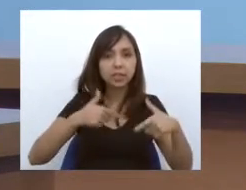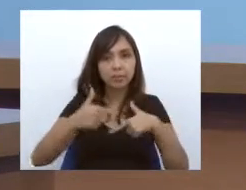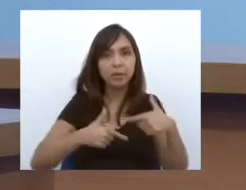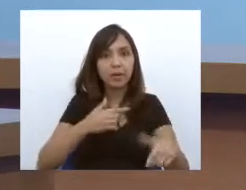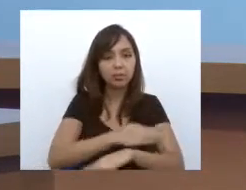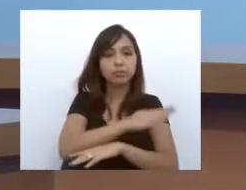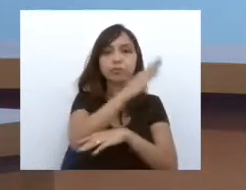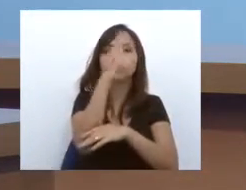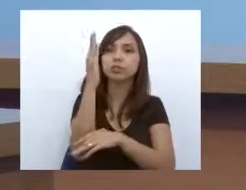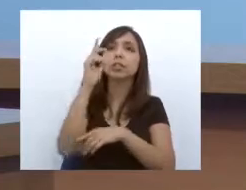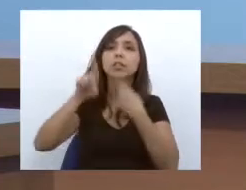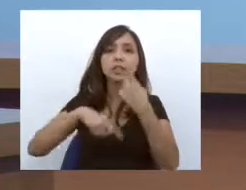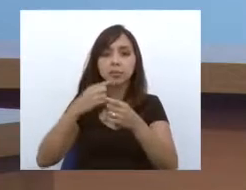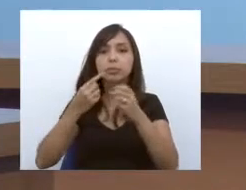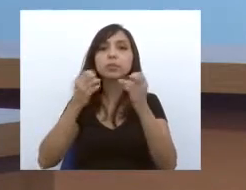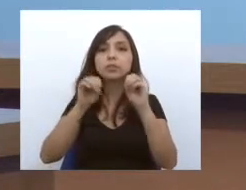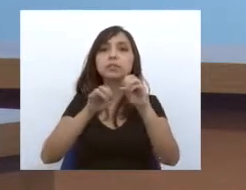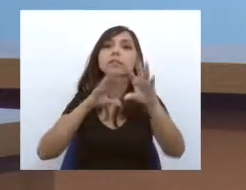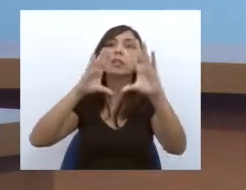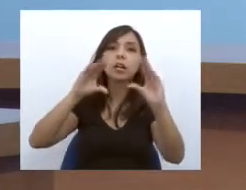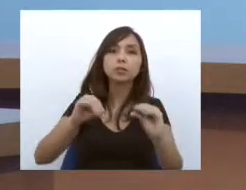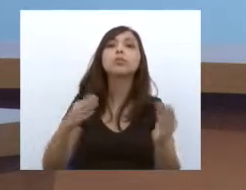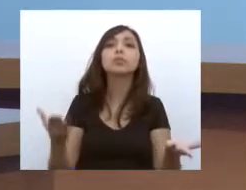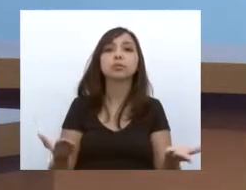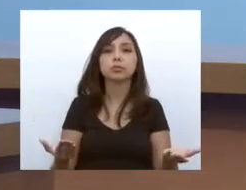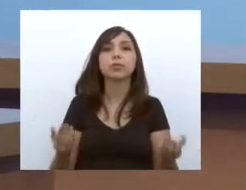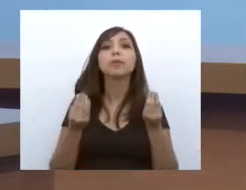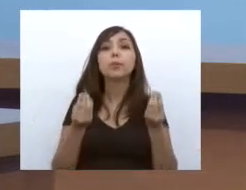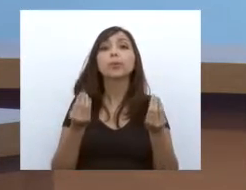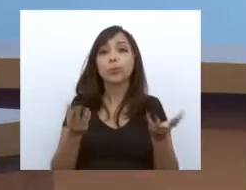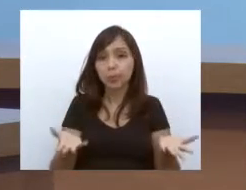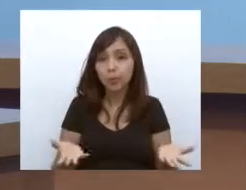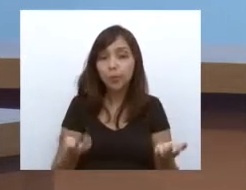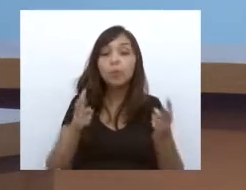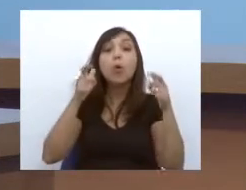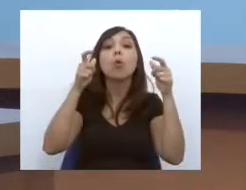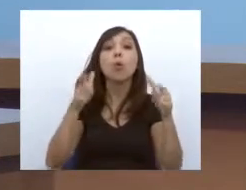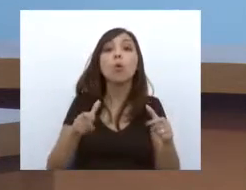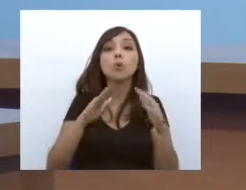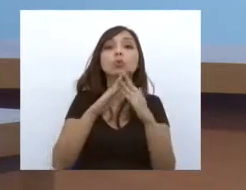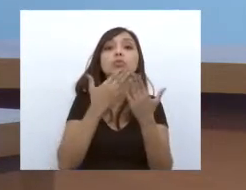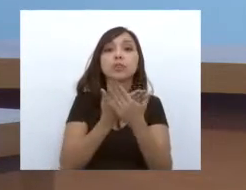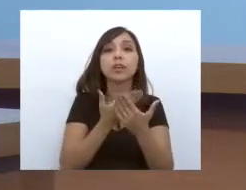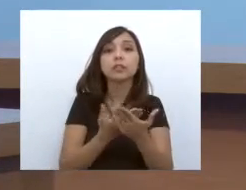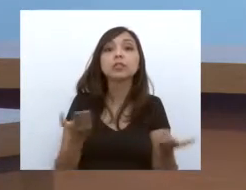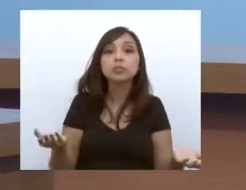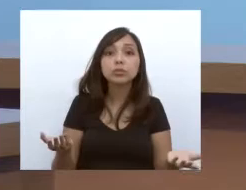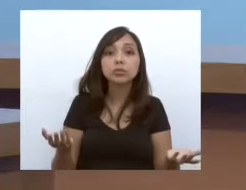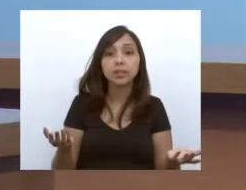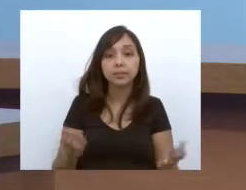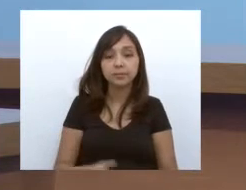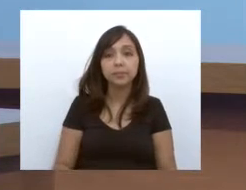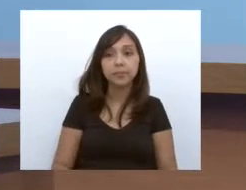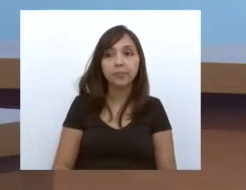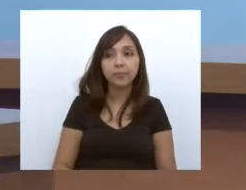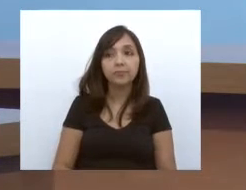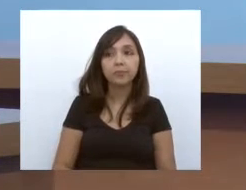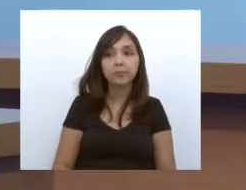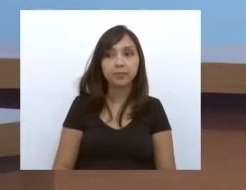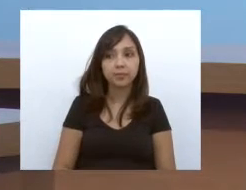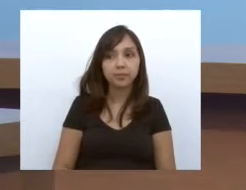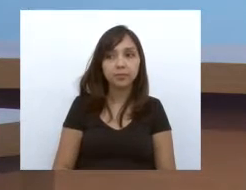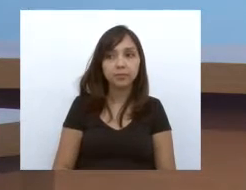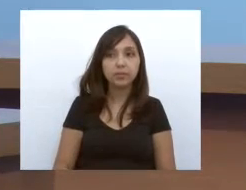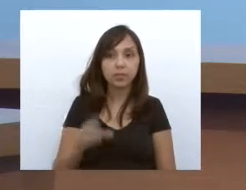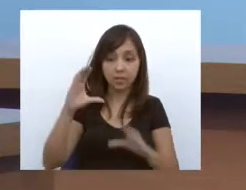dia inteiro e precisam do ensino noturno? Como vai ficar? Aonde vai estudar esses alunos? Porque